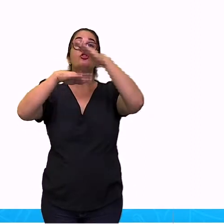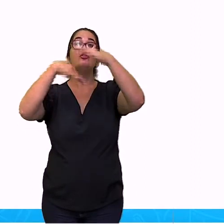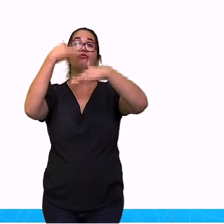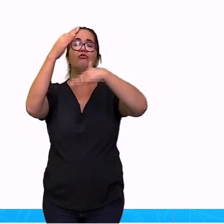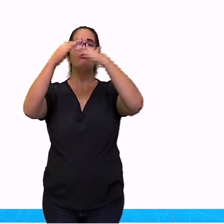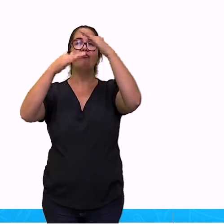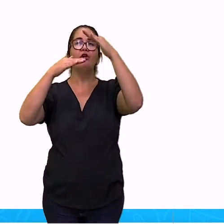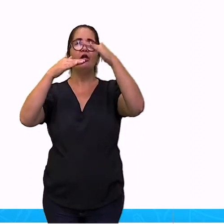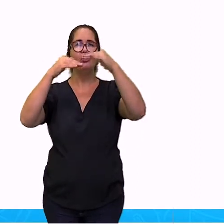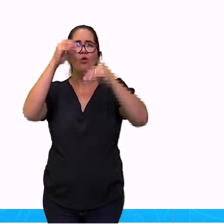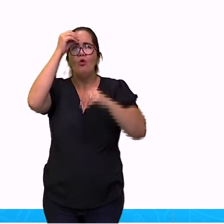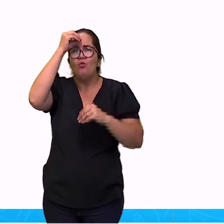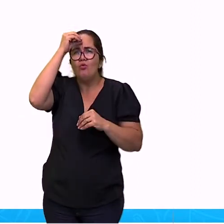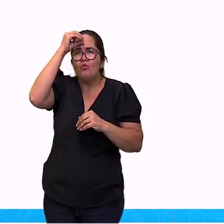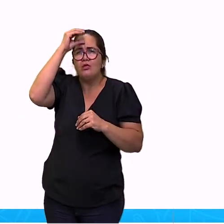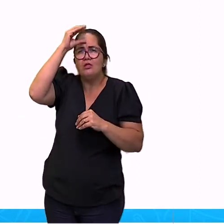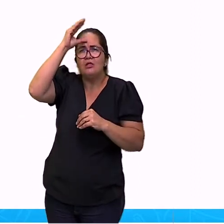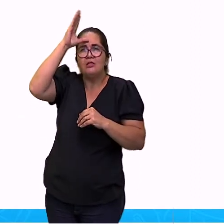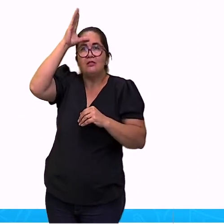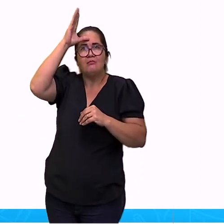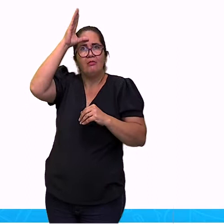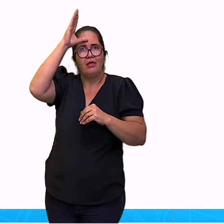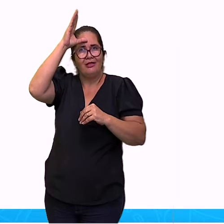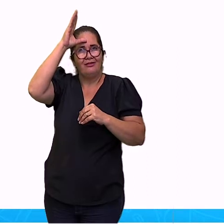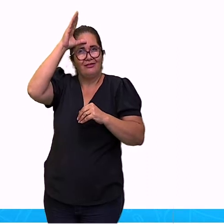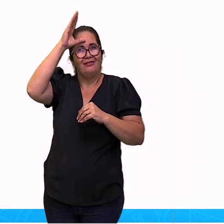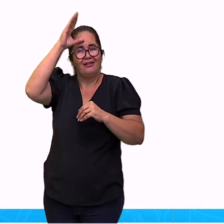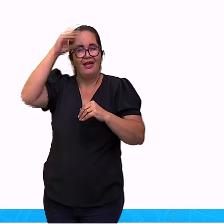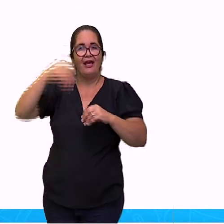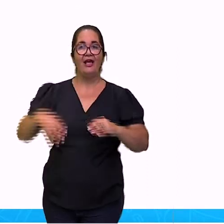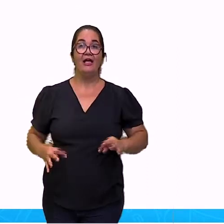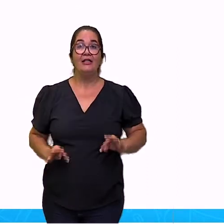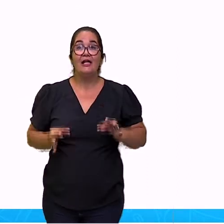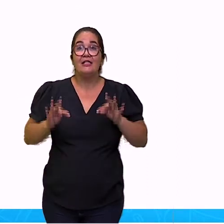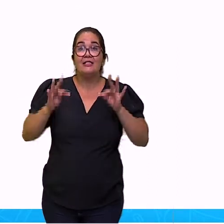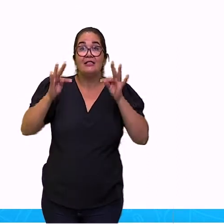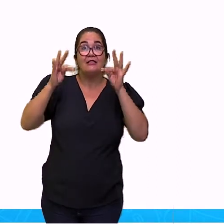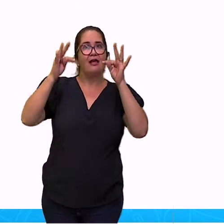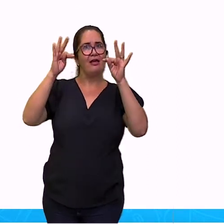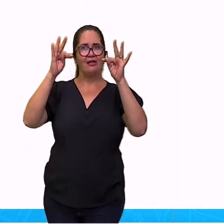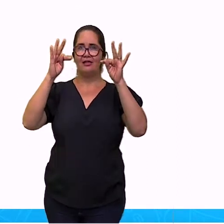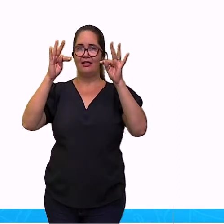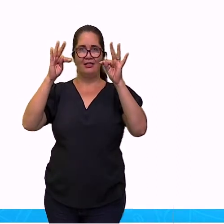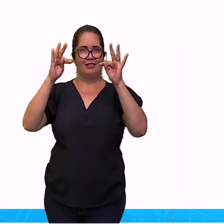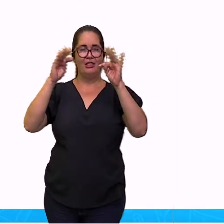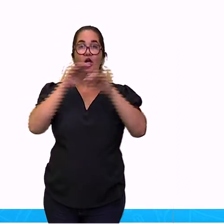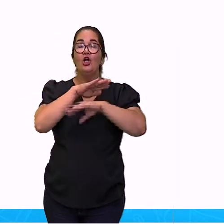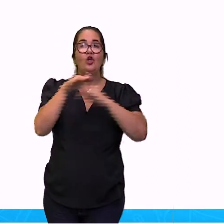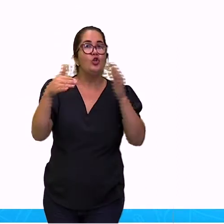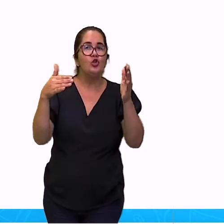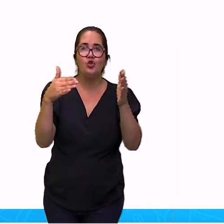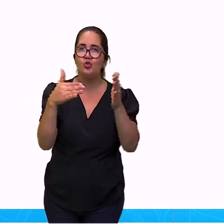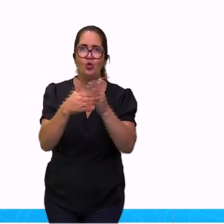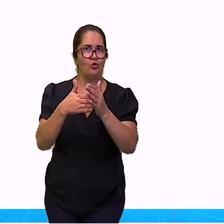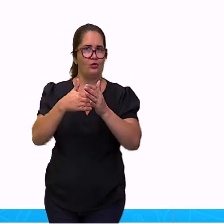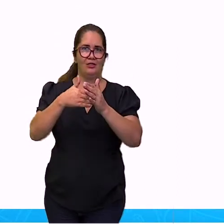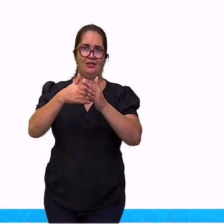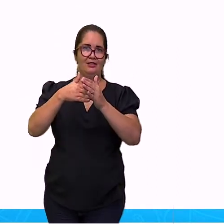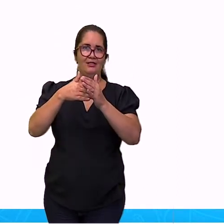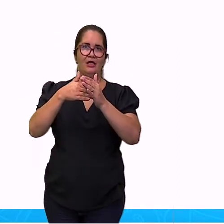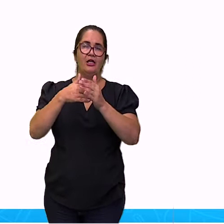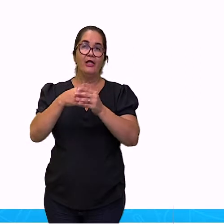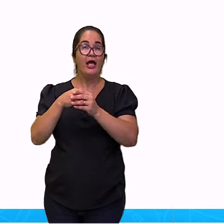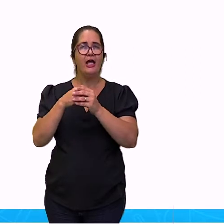do povo em todas as comemorações, em tudo que eles faziam, eles usavam a dança para expressar. Por exemplo, se